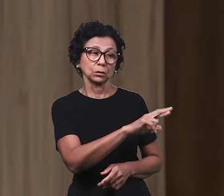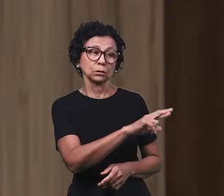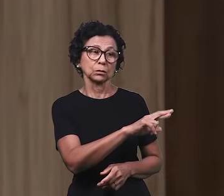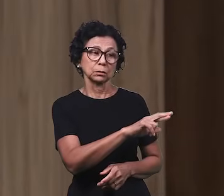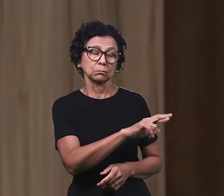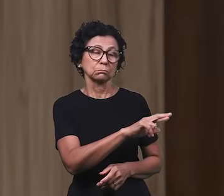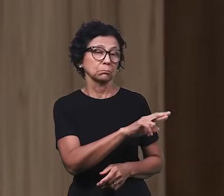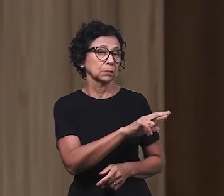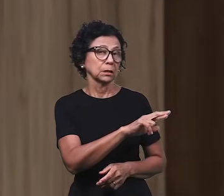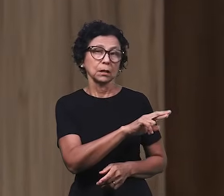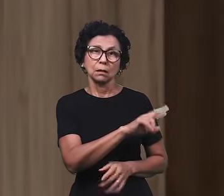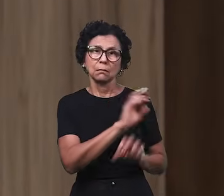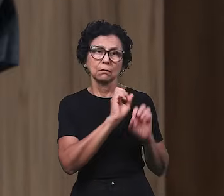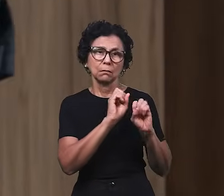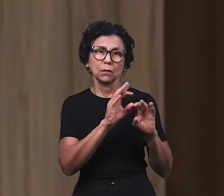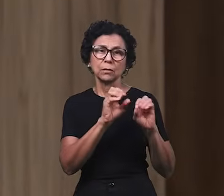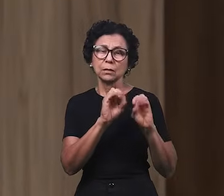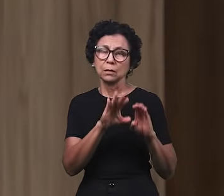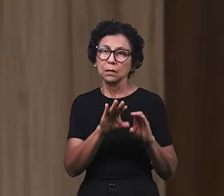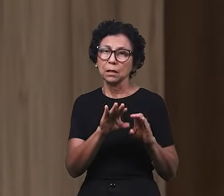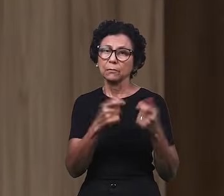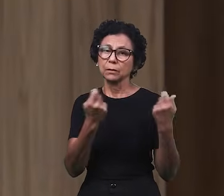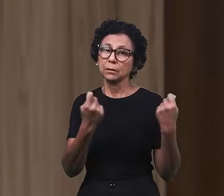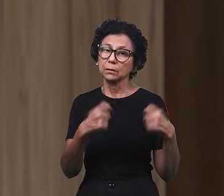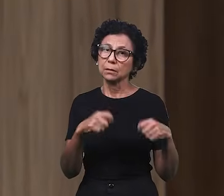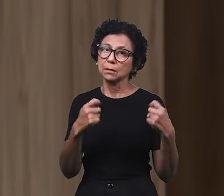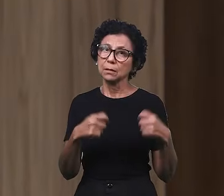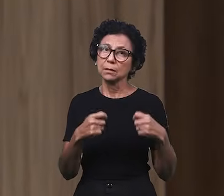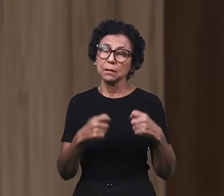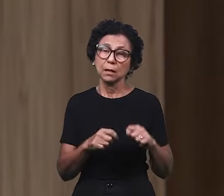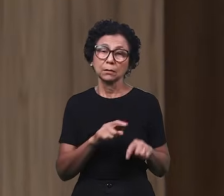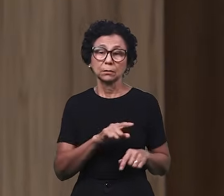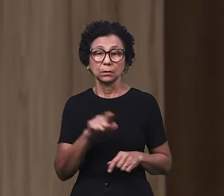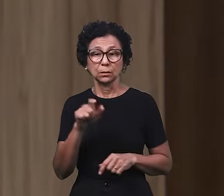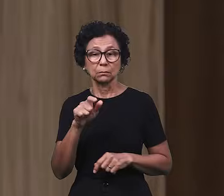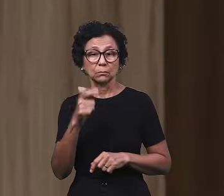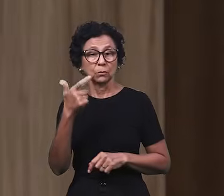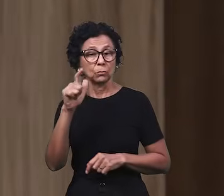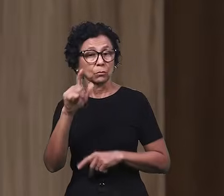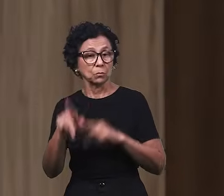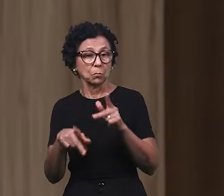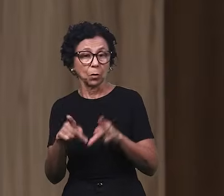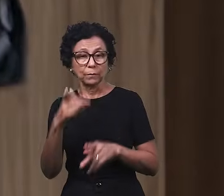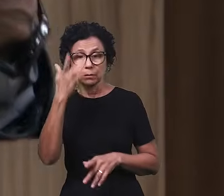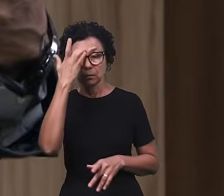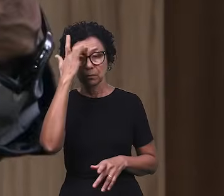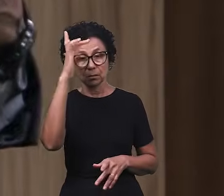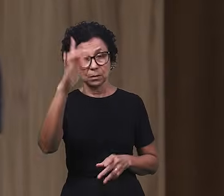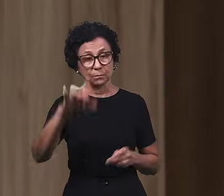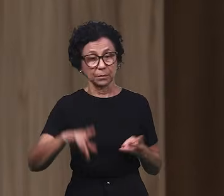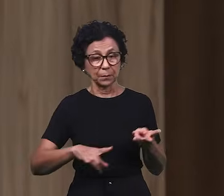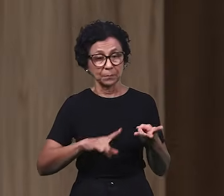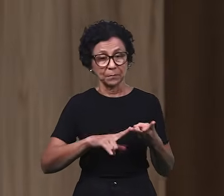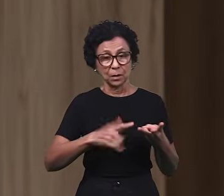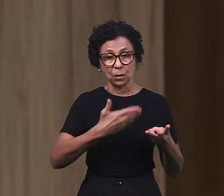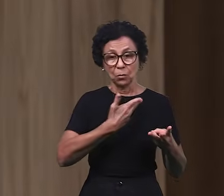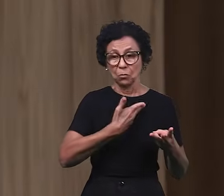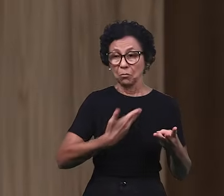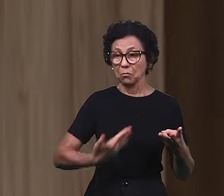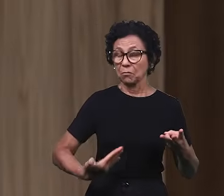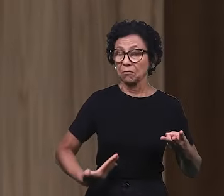não ensinavam aquilo que era necessário, eles também não sabiam. O governante estava